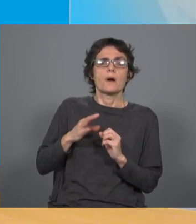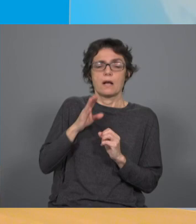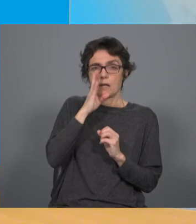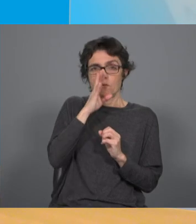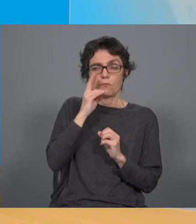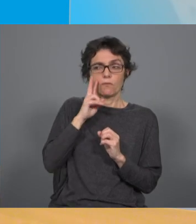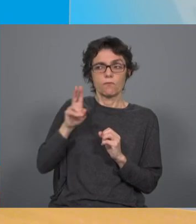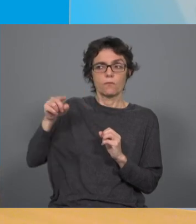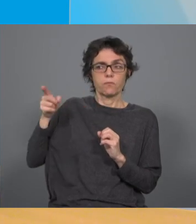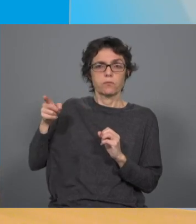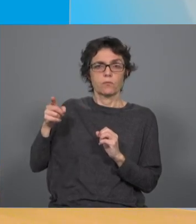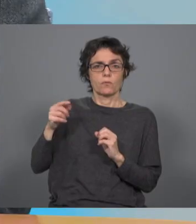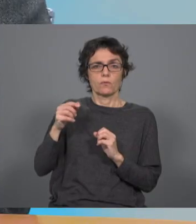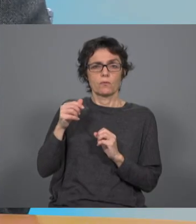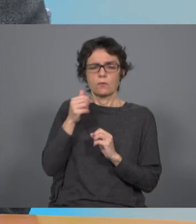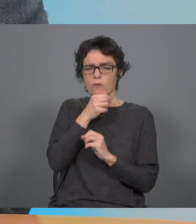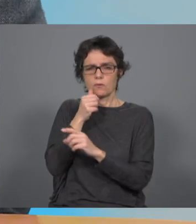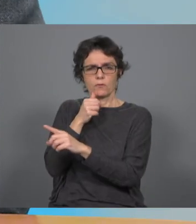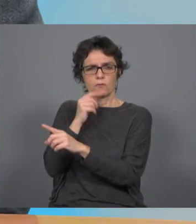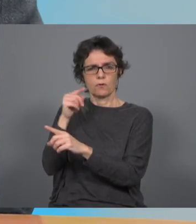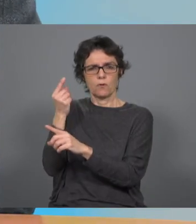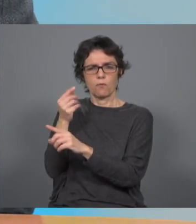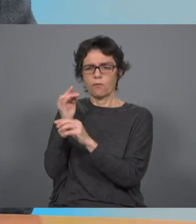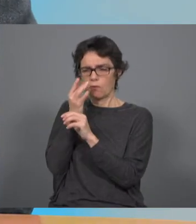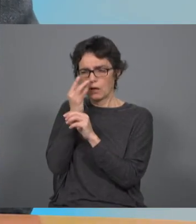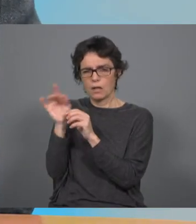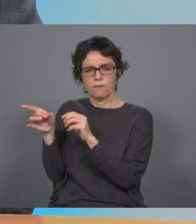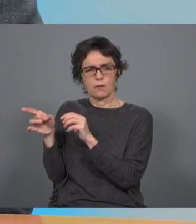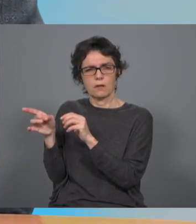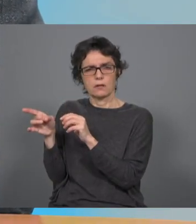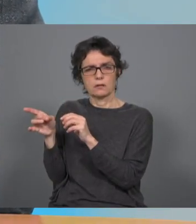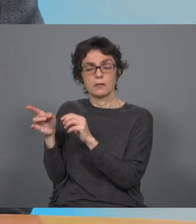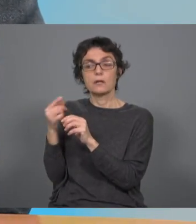é? Sim, e aí vale a pena também recuperarmos a ritualidade destes gestos, ou seja,